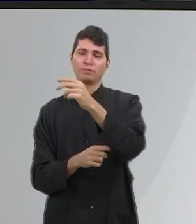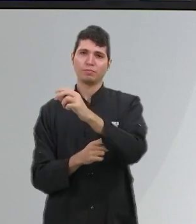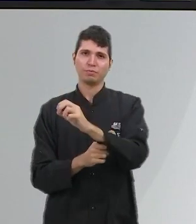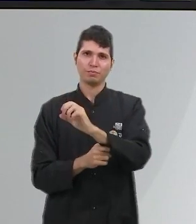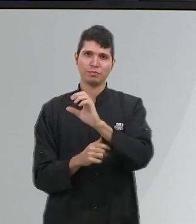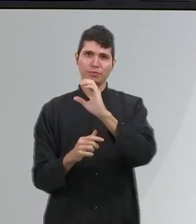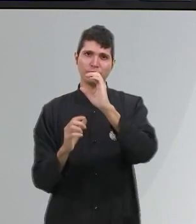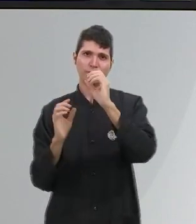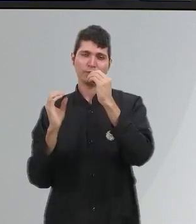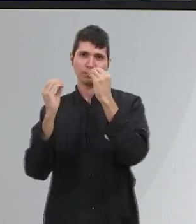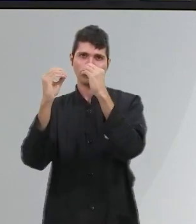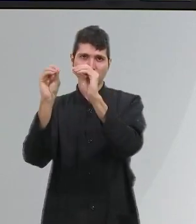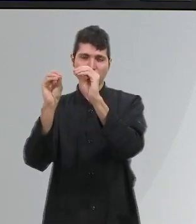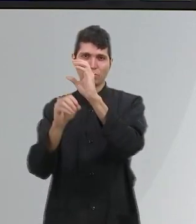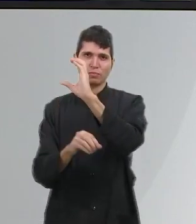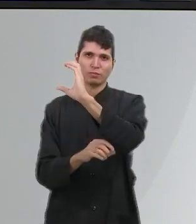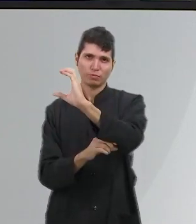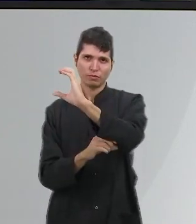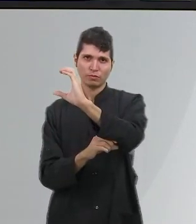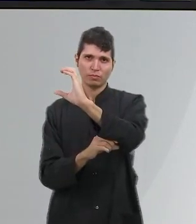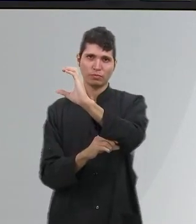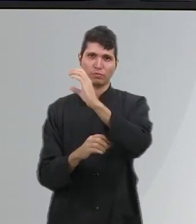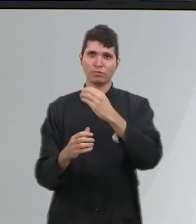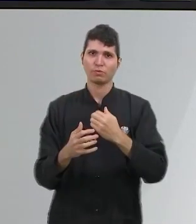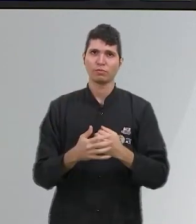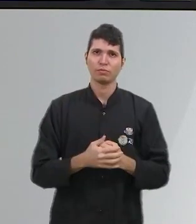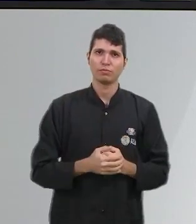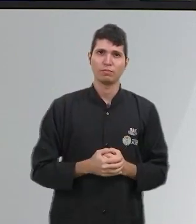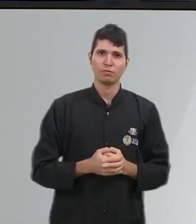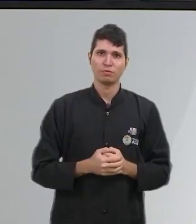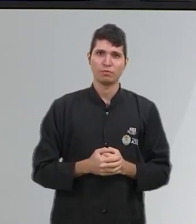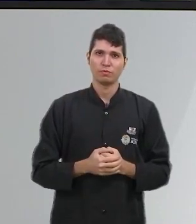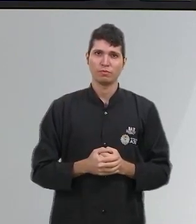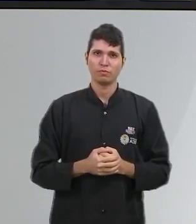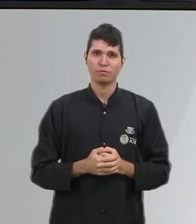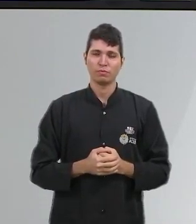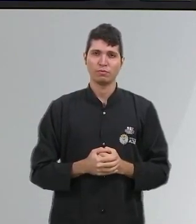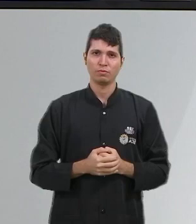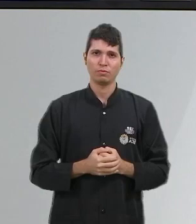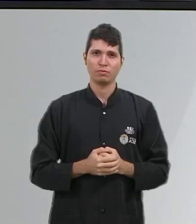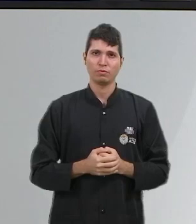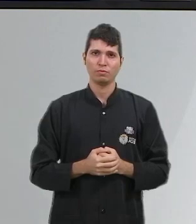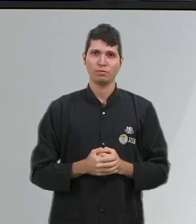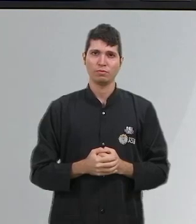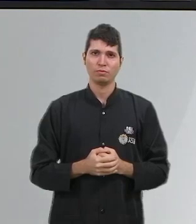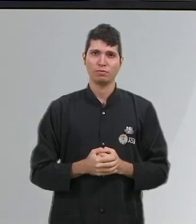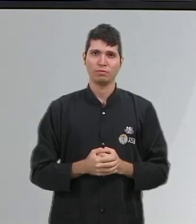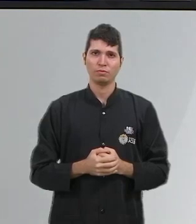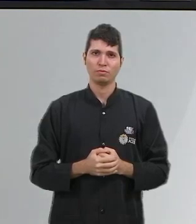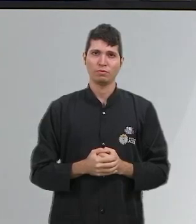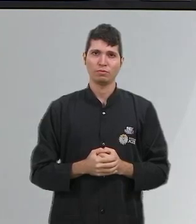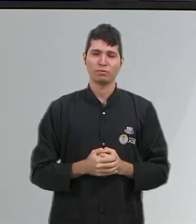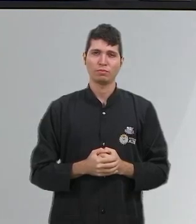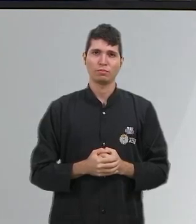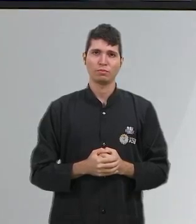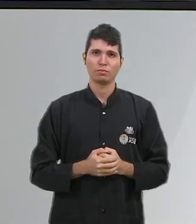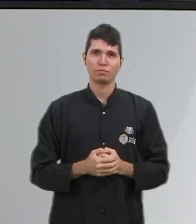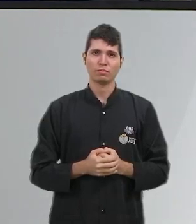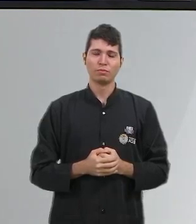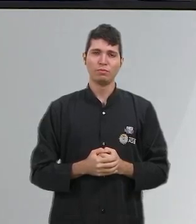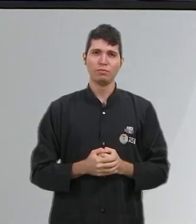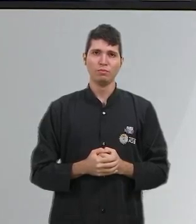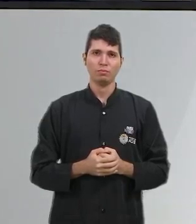a quantidade de ligações que está faltando para 4 é a quantidade de hidrogênios presente naquela substância. Então,